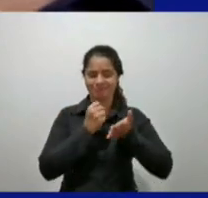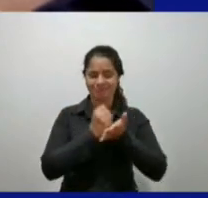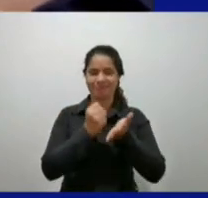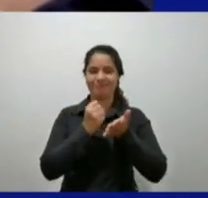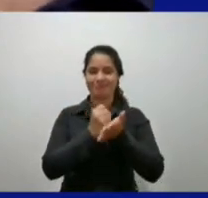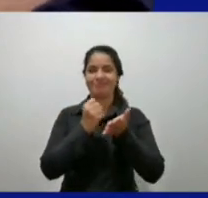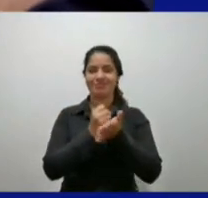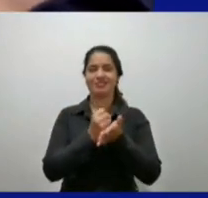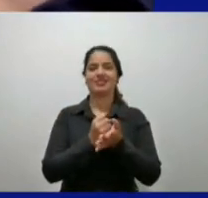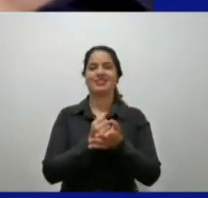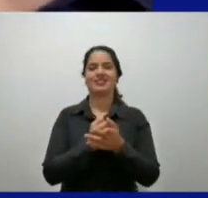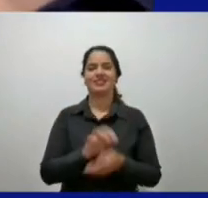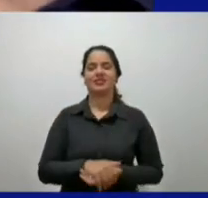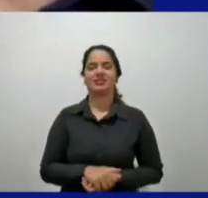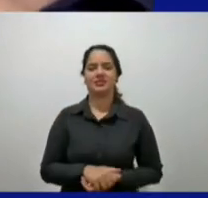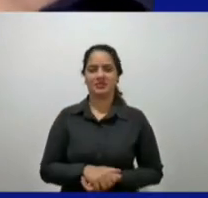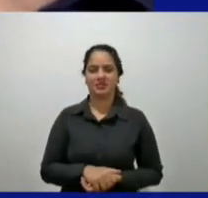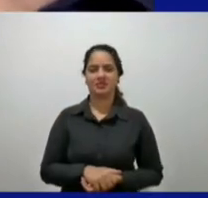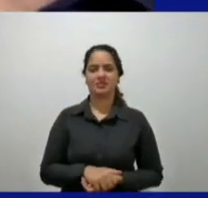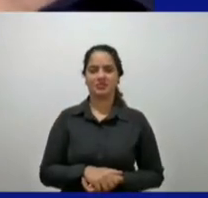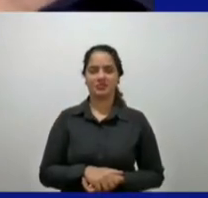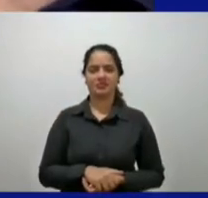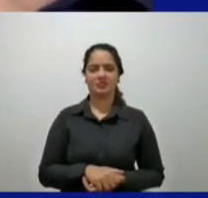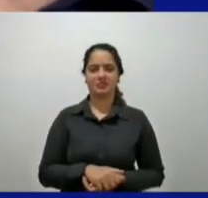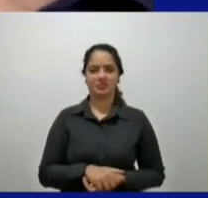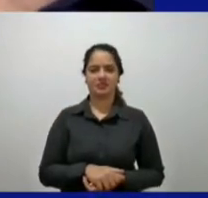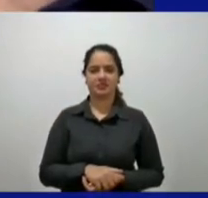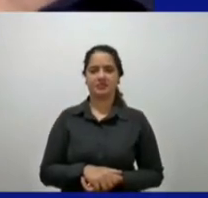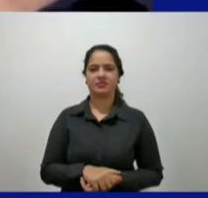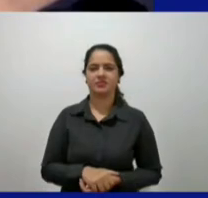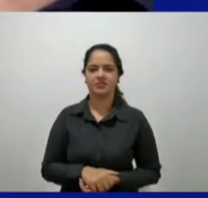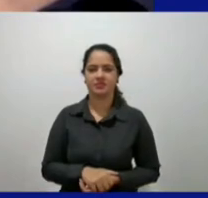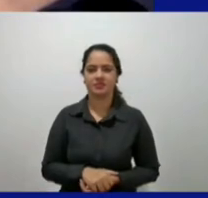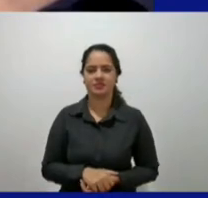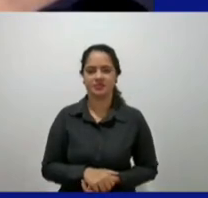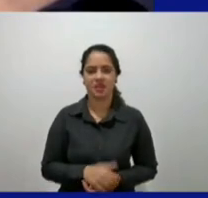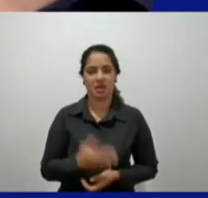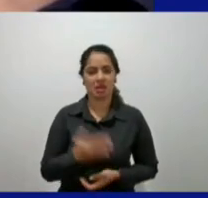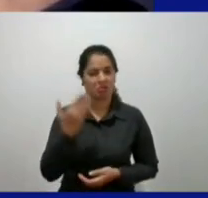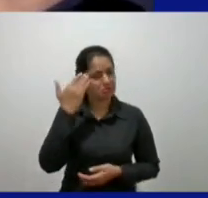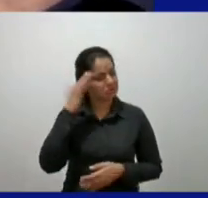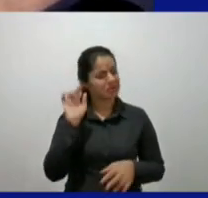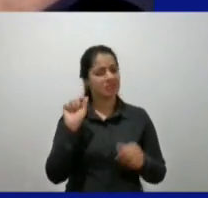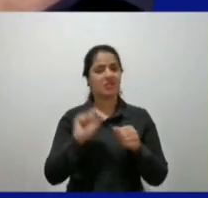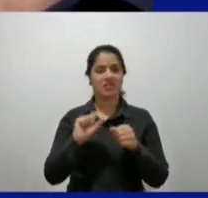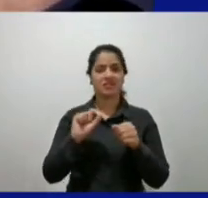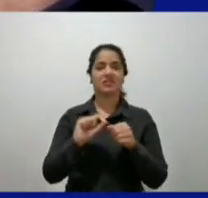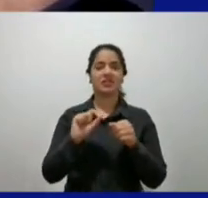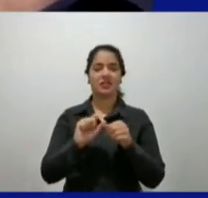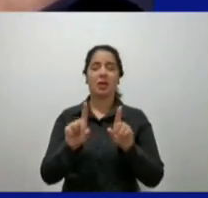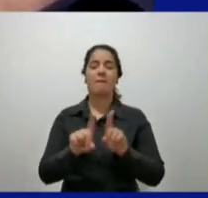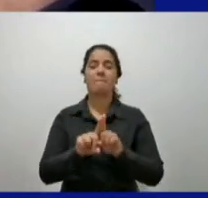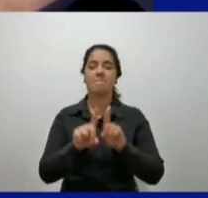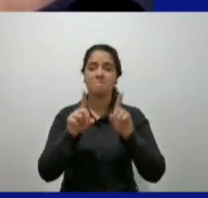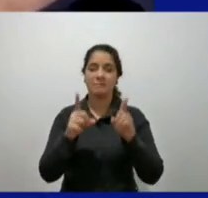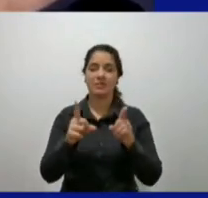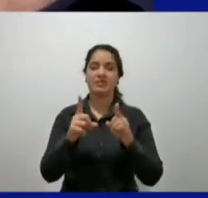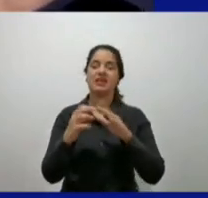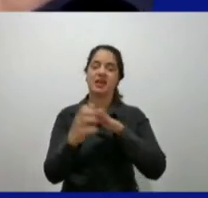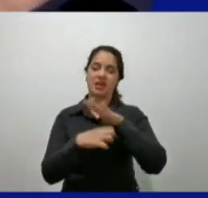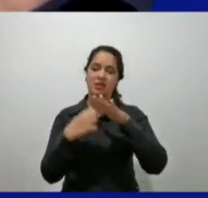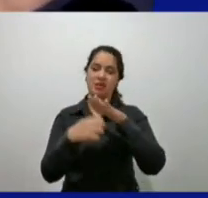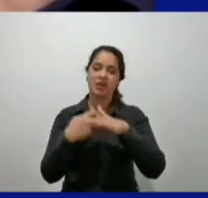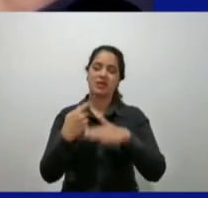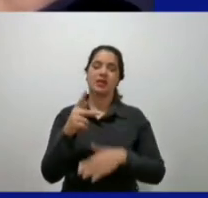certeza. Você pode dizer assim, olha, eu não sei o que está fazendo, mas alguma coisa muito boa por seguro está fazendo, porque